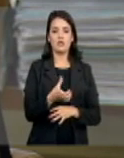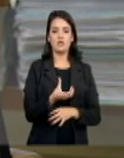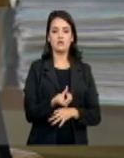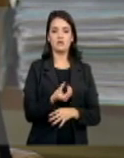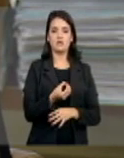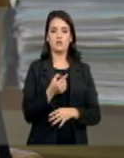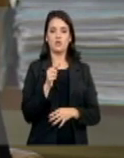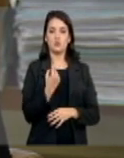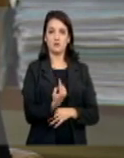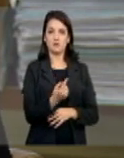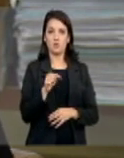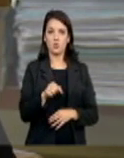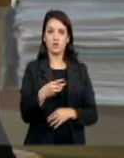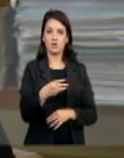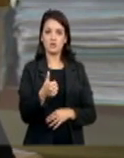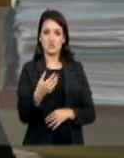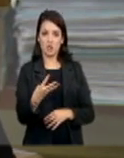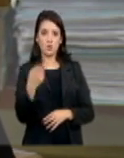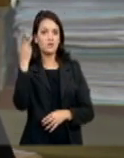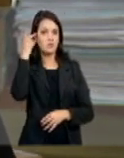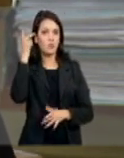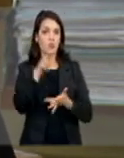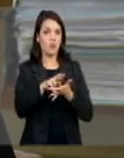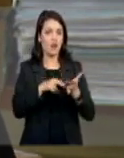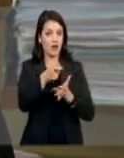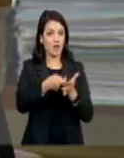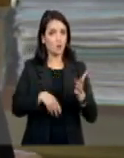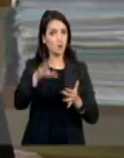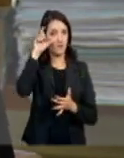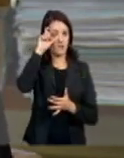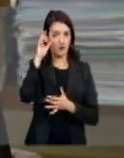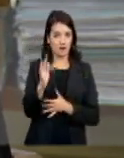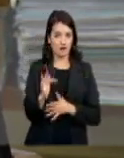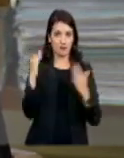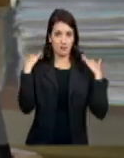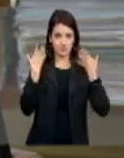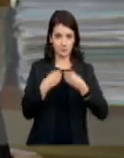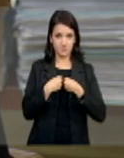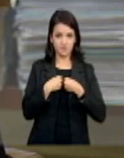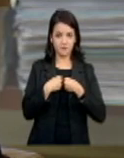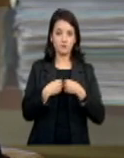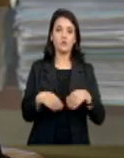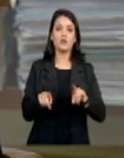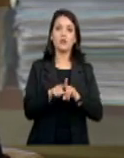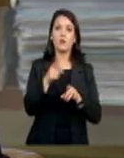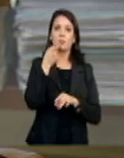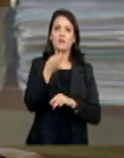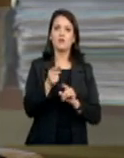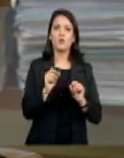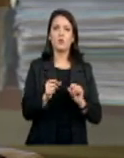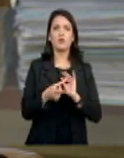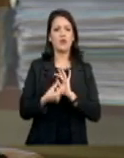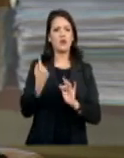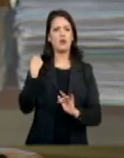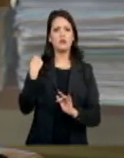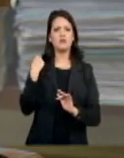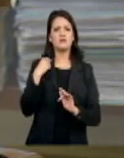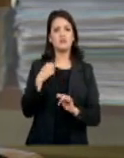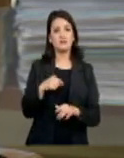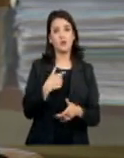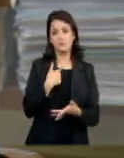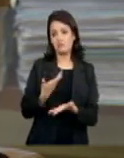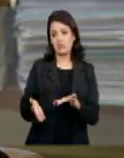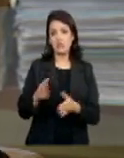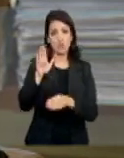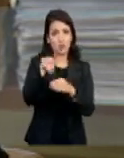314 são paulo e que foi relator o eminente ministro édson faquim menciona que nessa ou naquela oportunidade que vencido